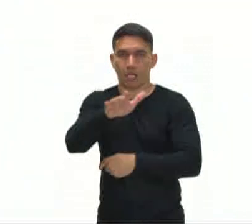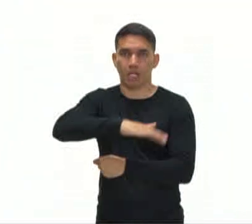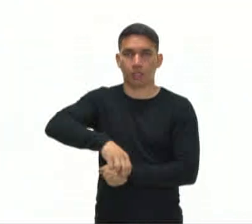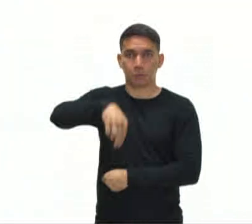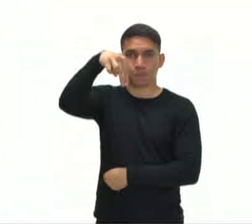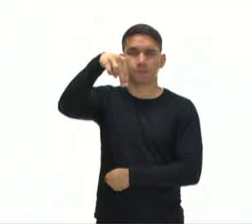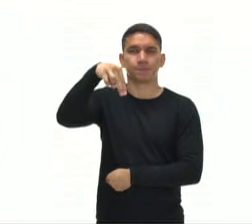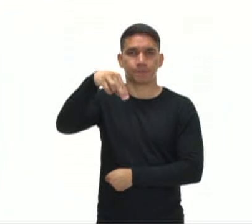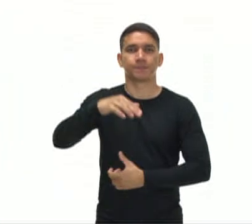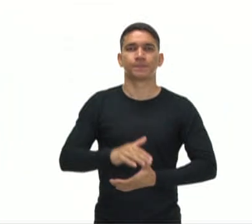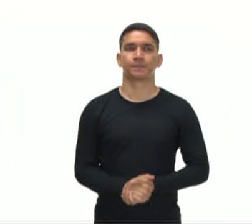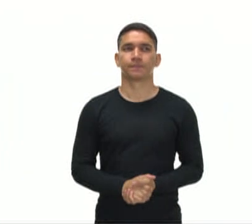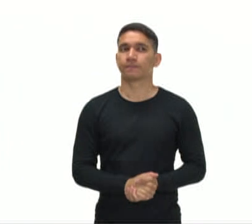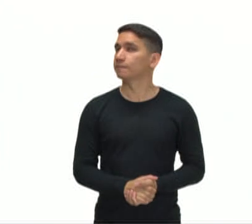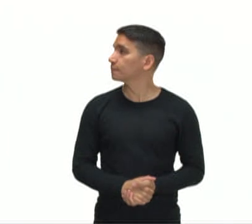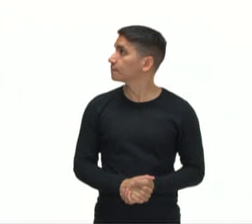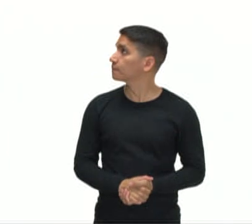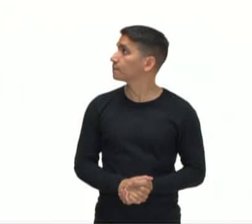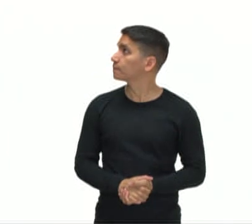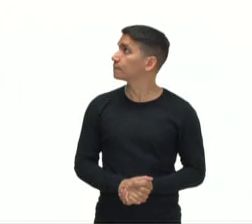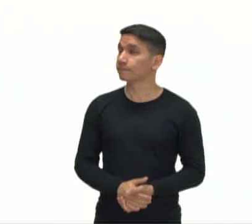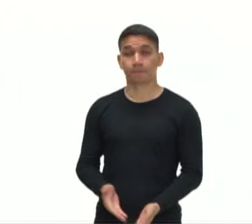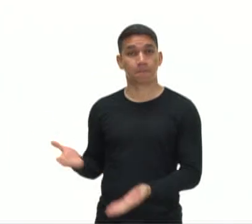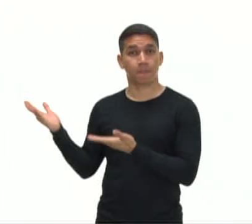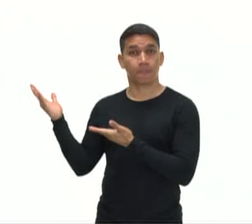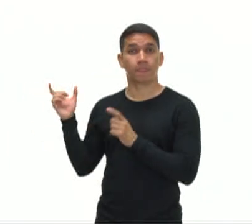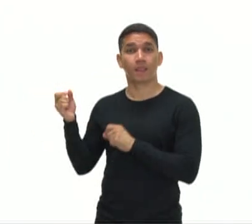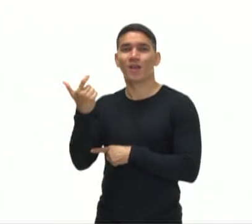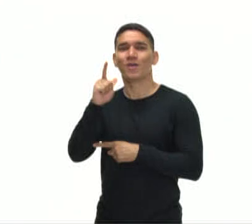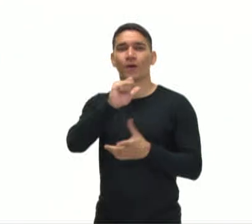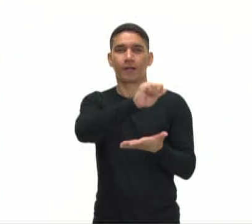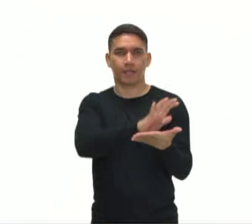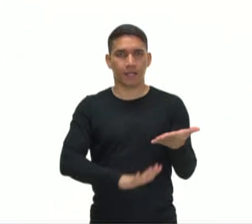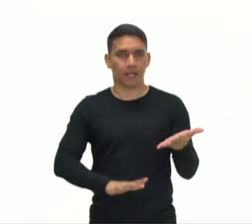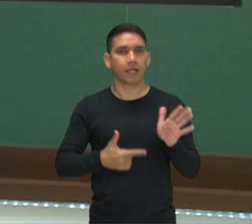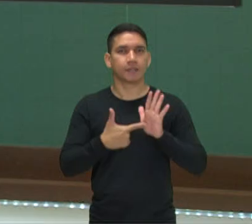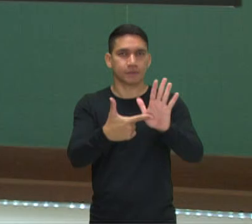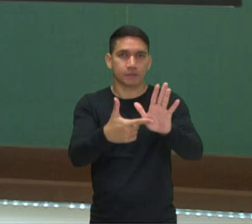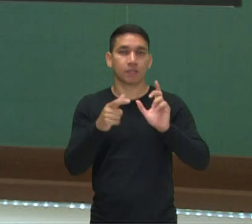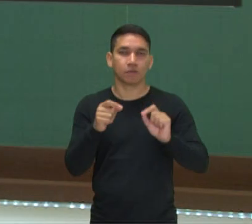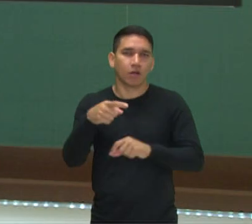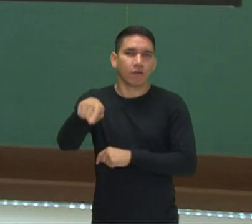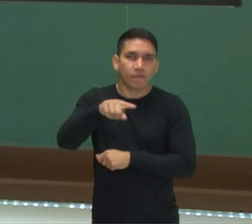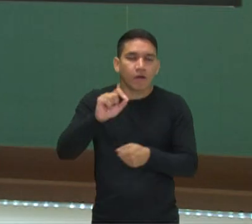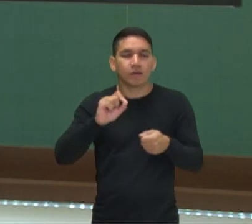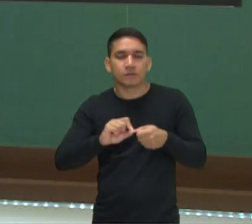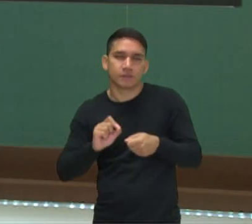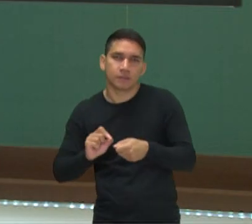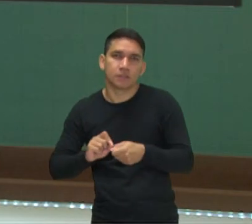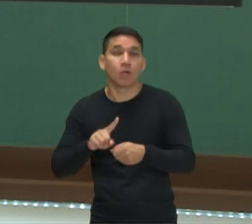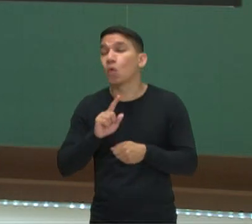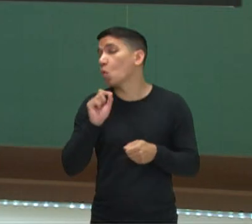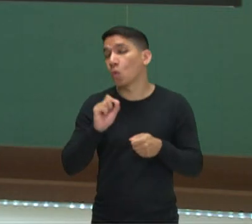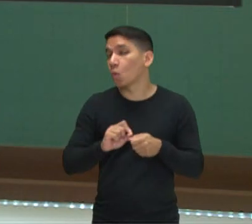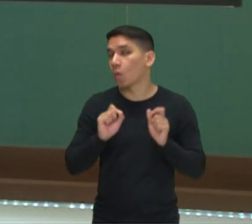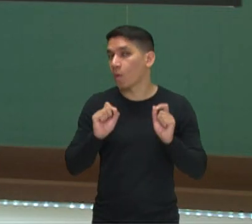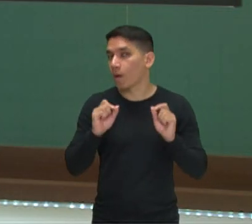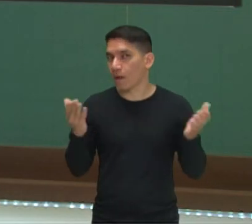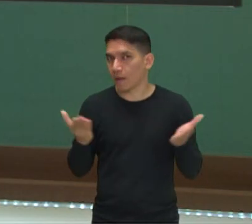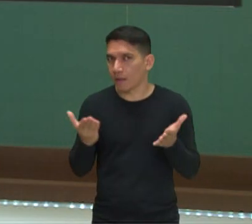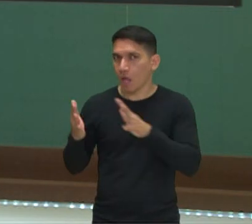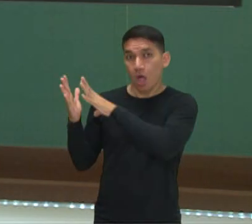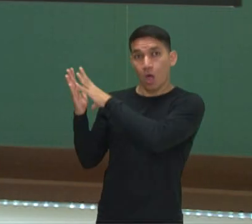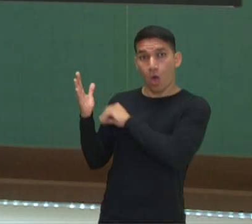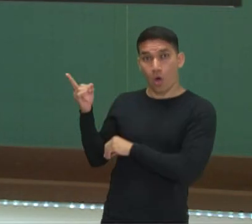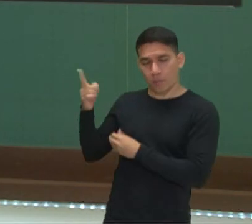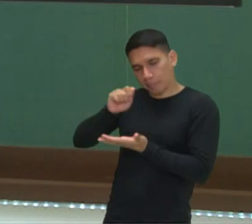norte, tá? E aí, outra atividadezinha ali para vocês realizarem. Então, o que vocês vão fazer agora? Vão